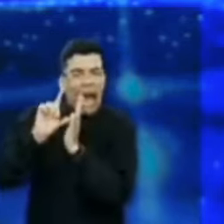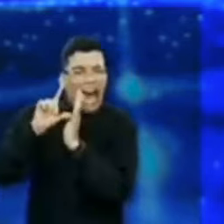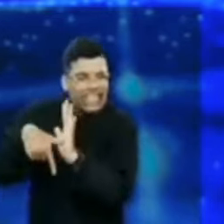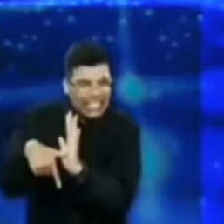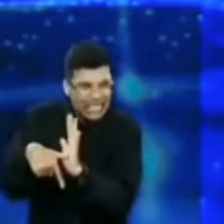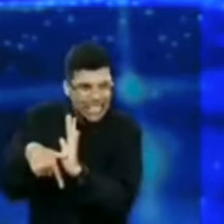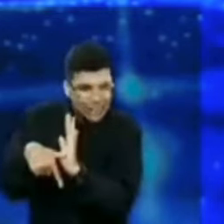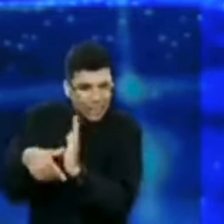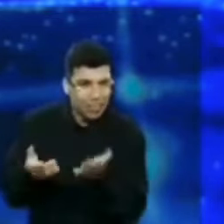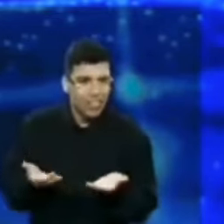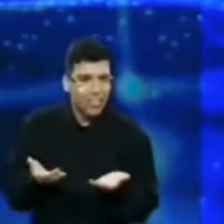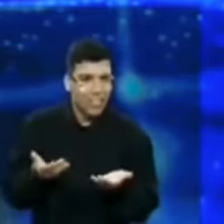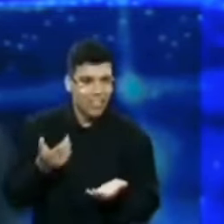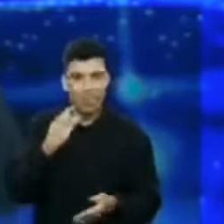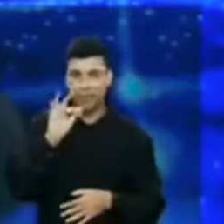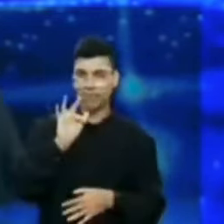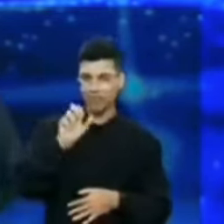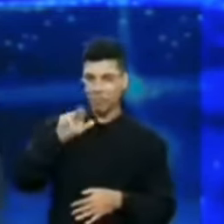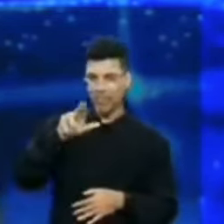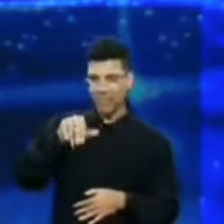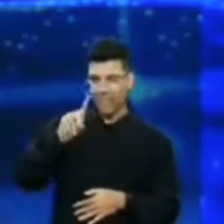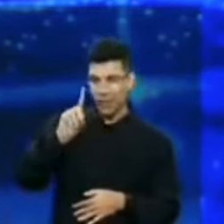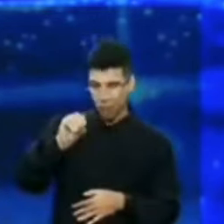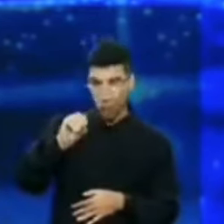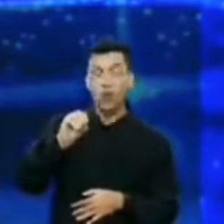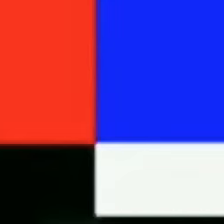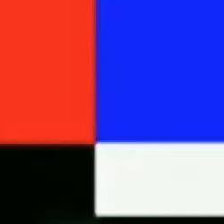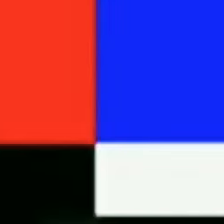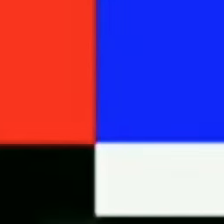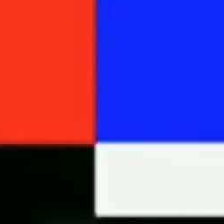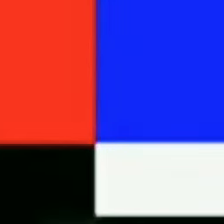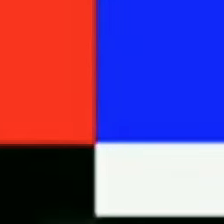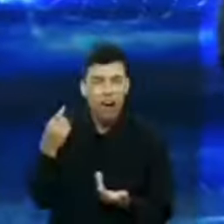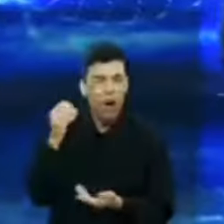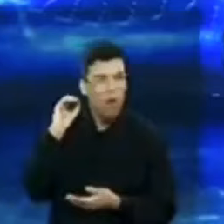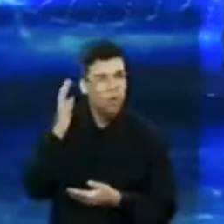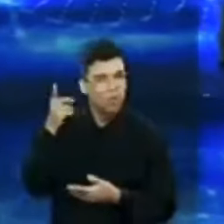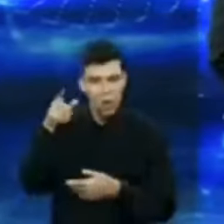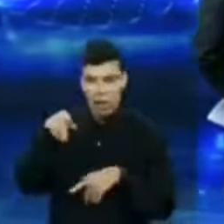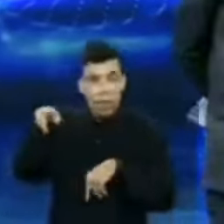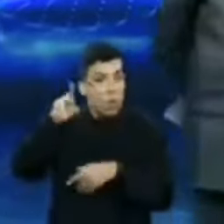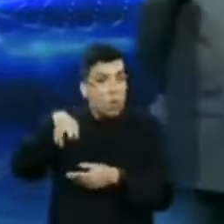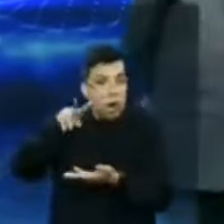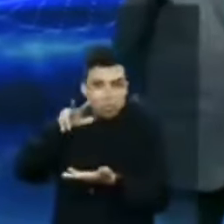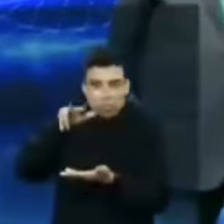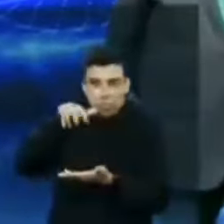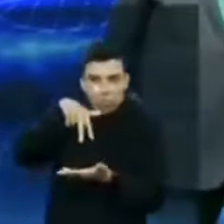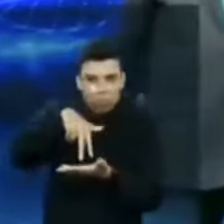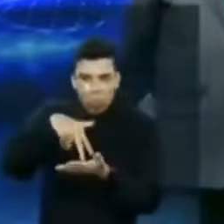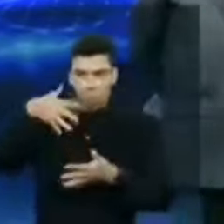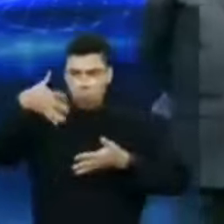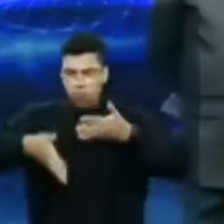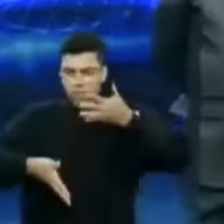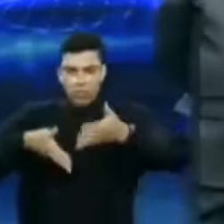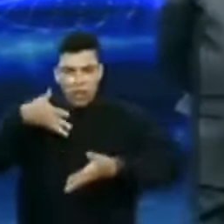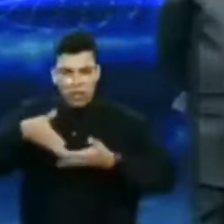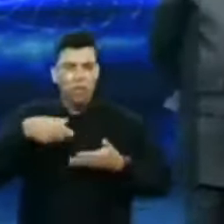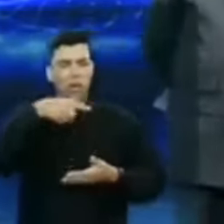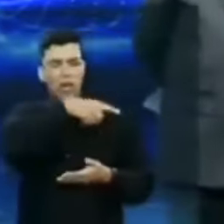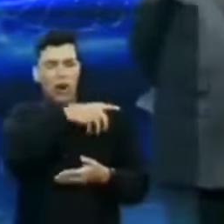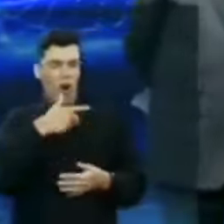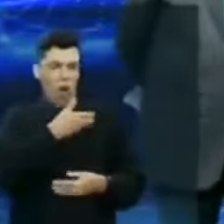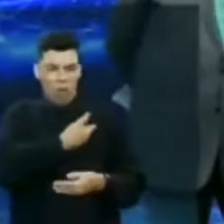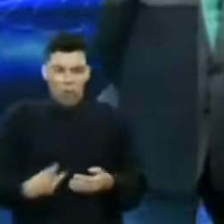feno de Ricardo tava fazendo uma ponte lá de vitaminas com Mato Grosso nunca fez um discurso procurei